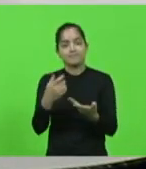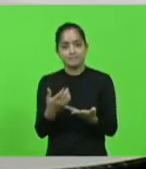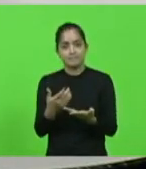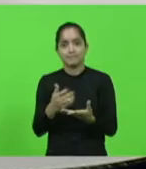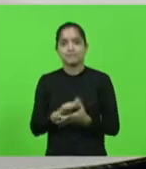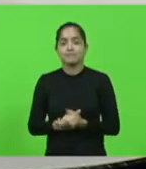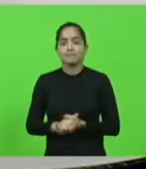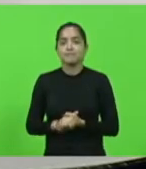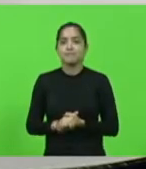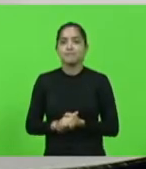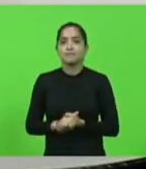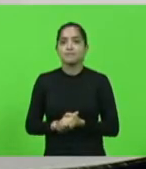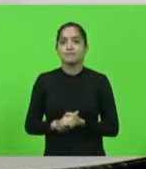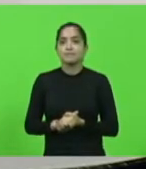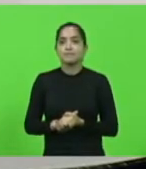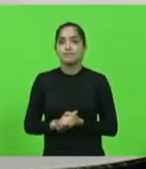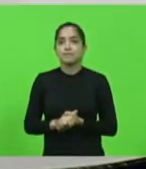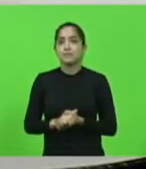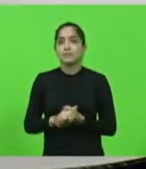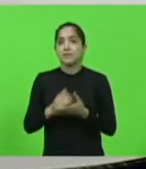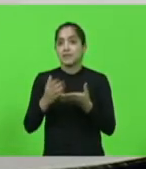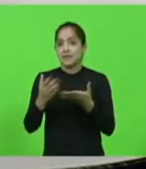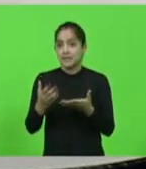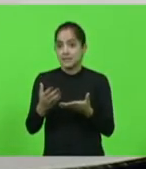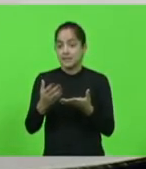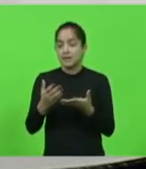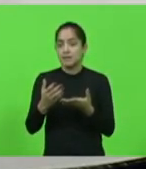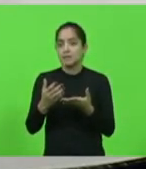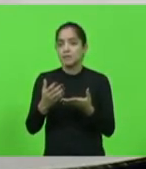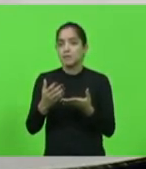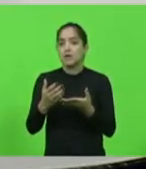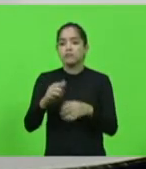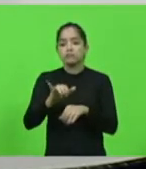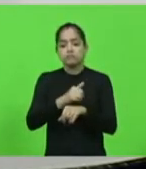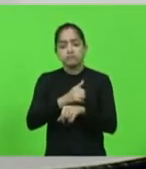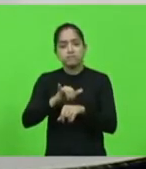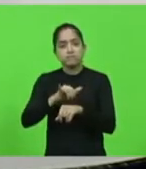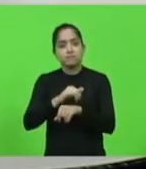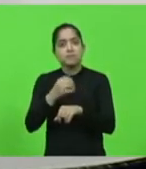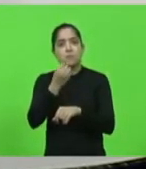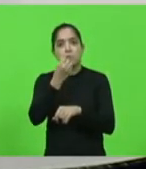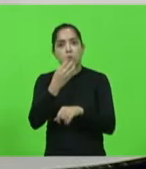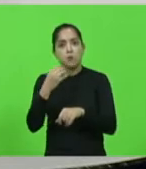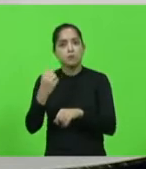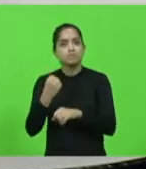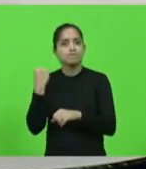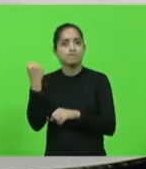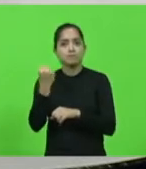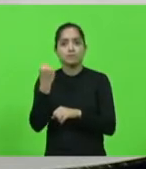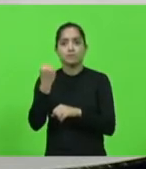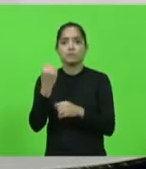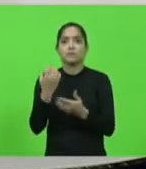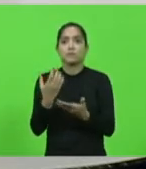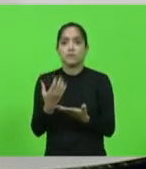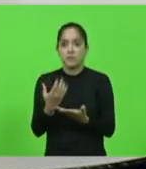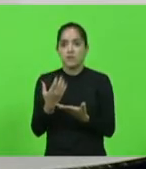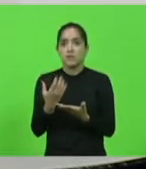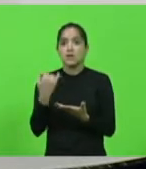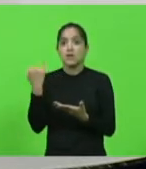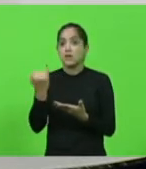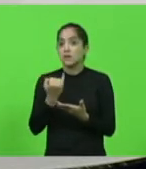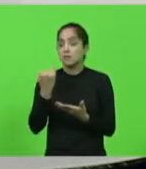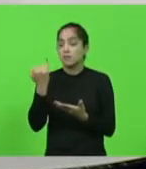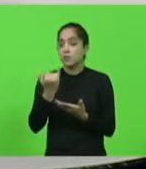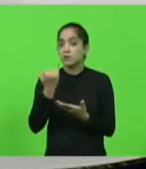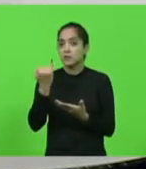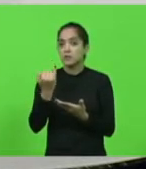setor, que é um instrumento muito poderoso de transformação de sociedades e muito